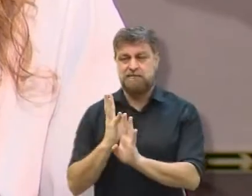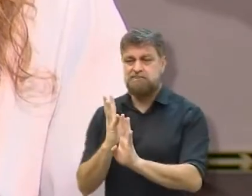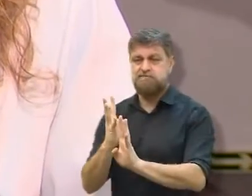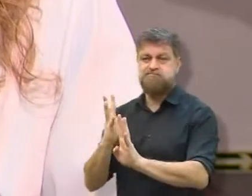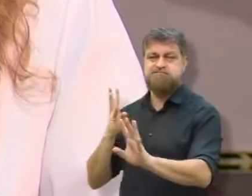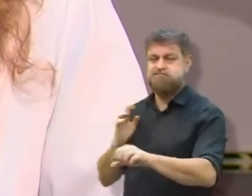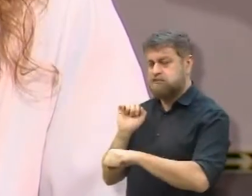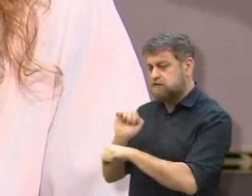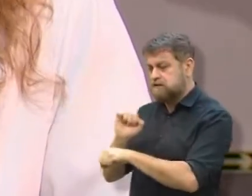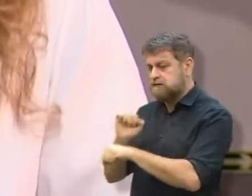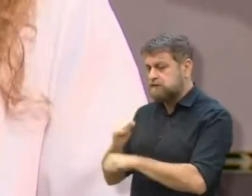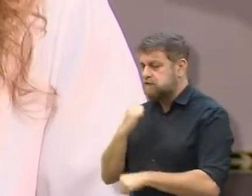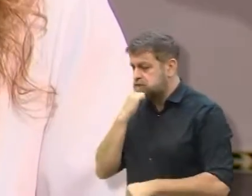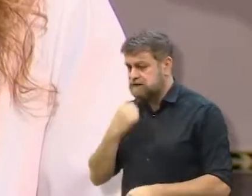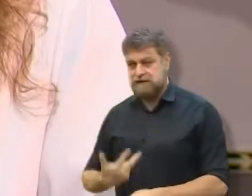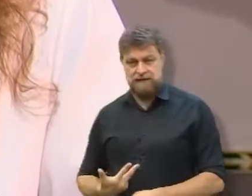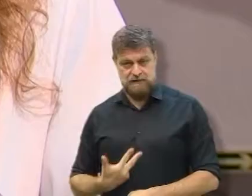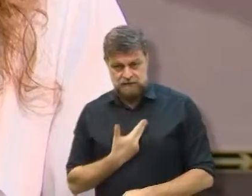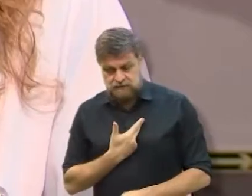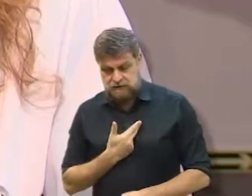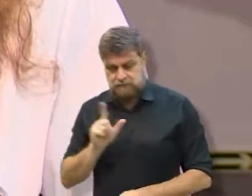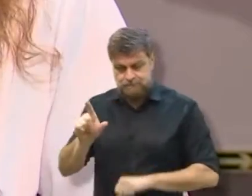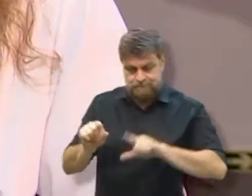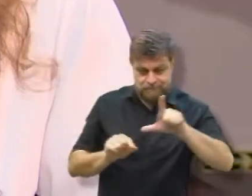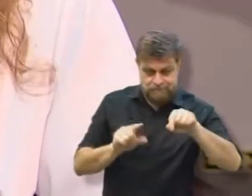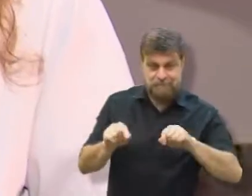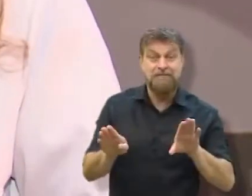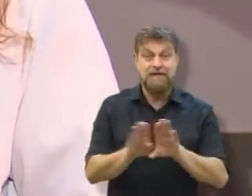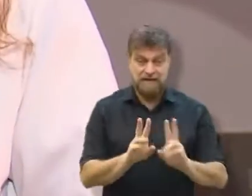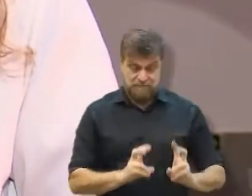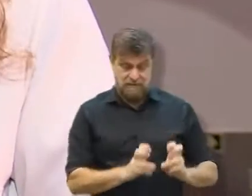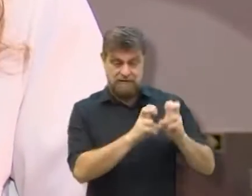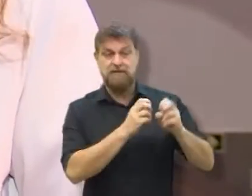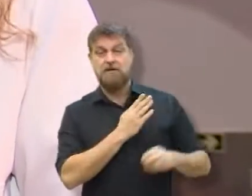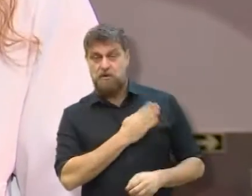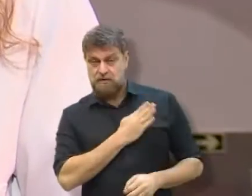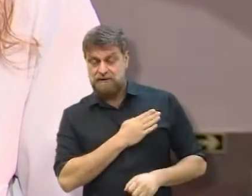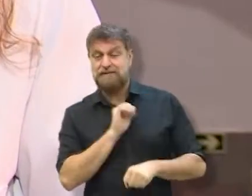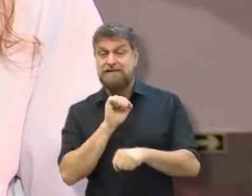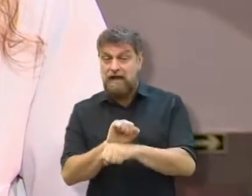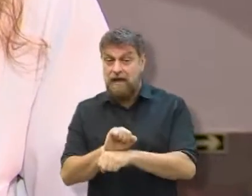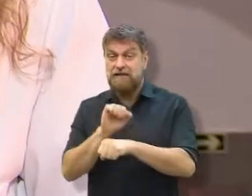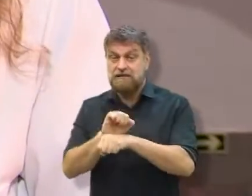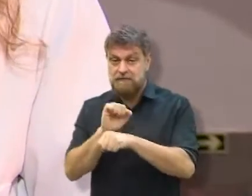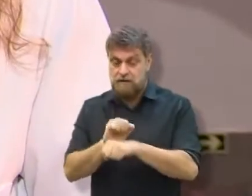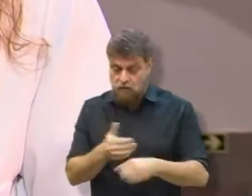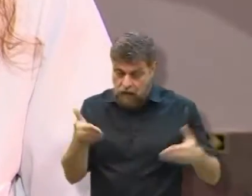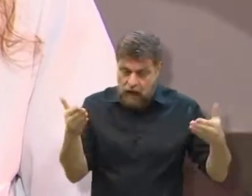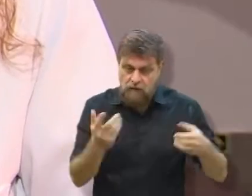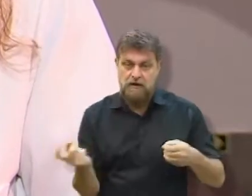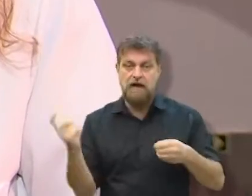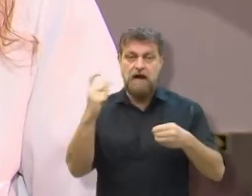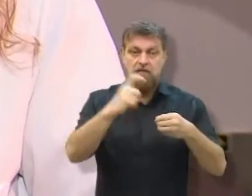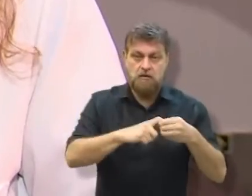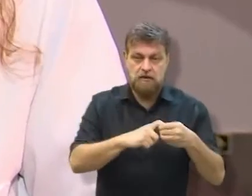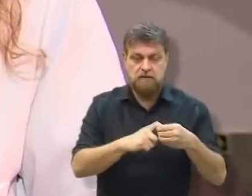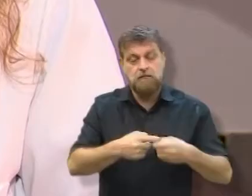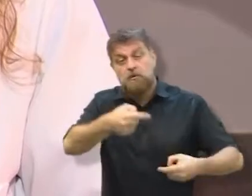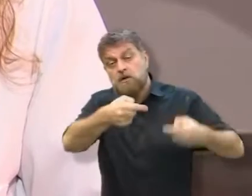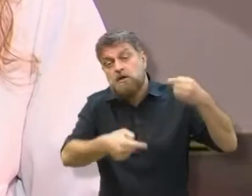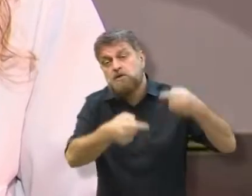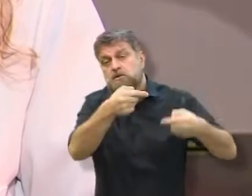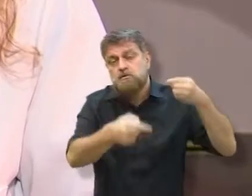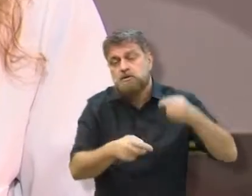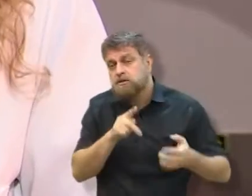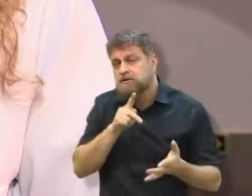nós tivemos um represamento, né, de cirurgias, tanto eletivas como essas, oncológica e cardiológica. Então o que a gente vai